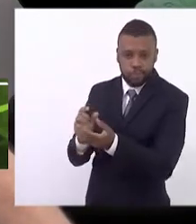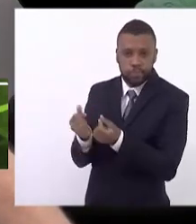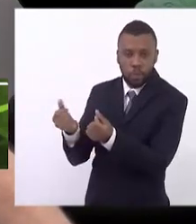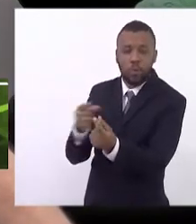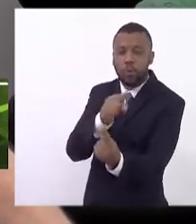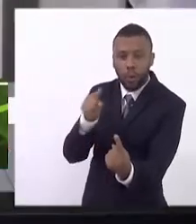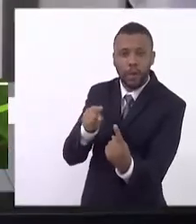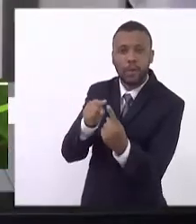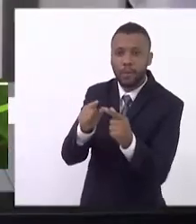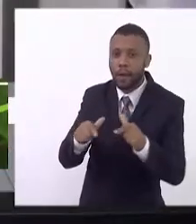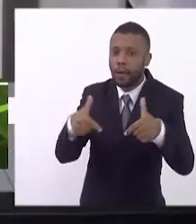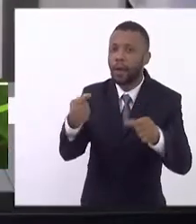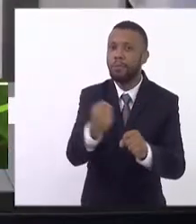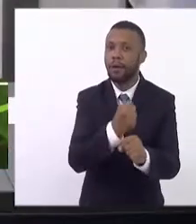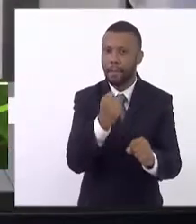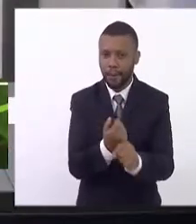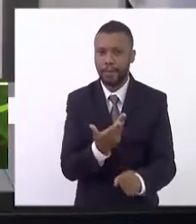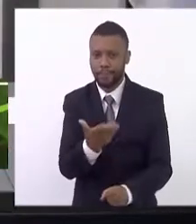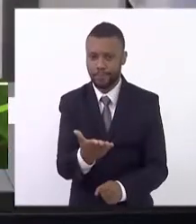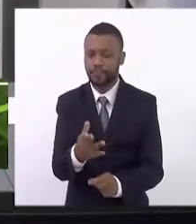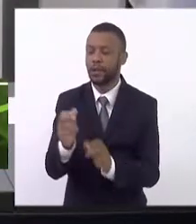Então, nesse caso específico,